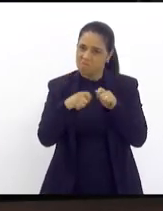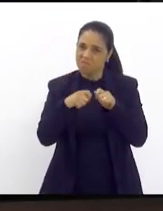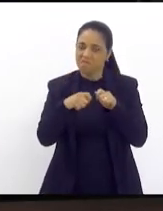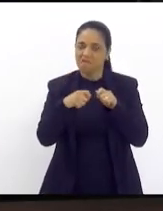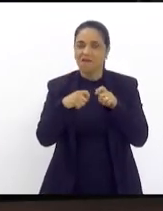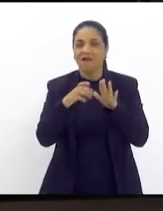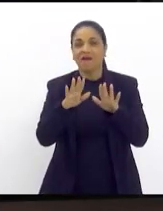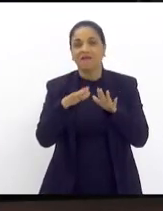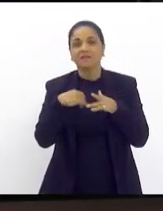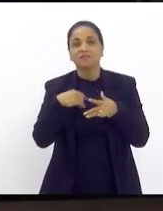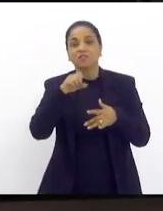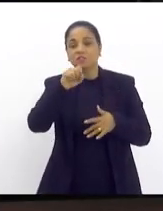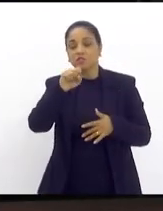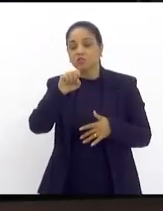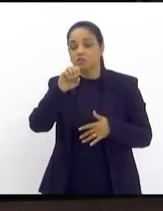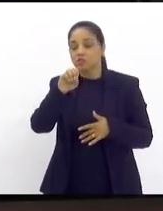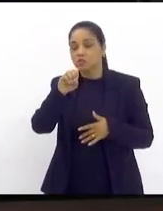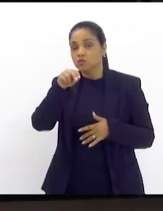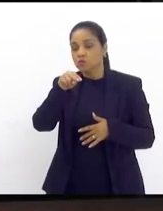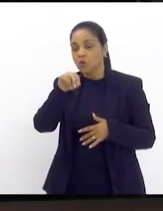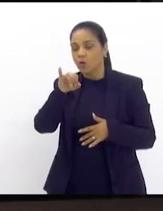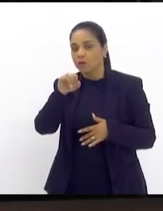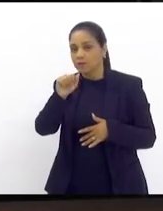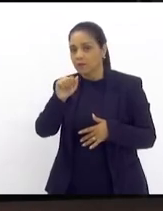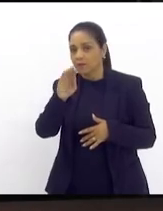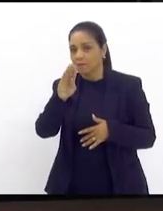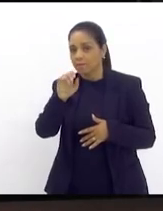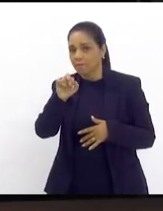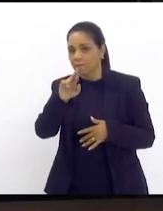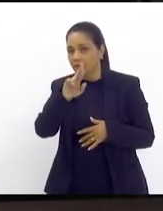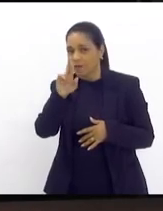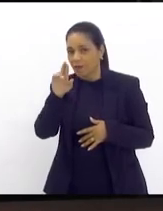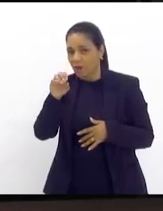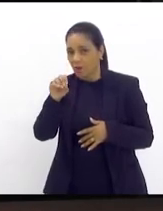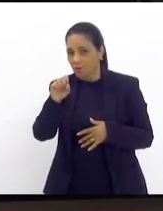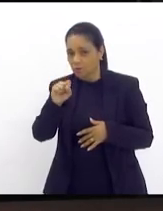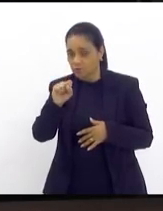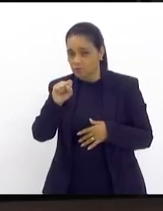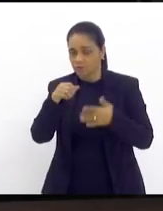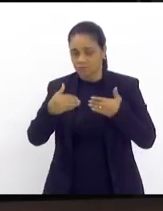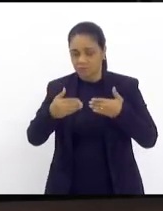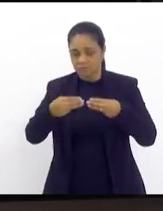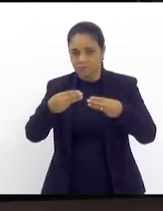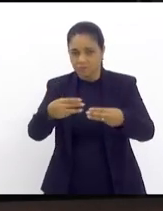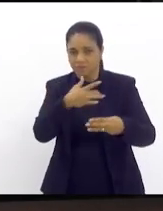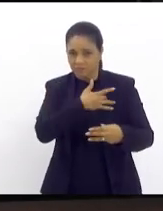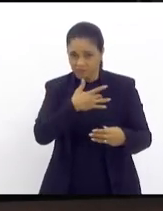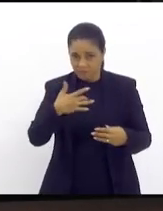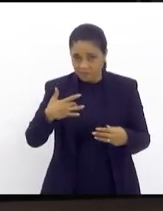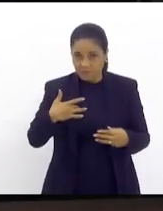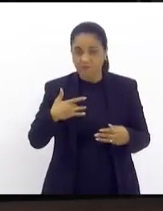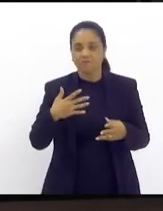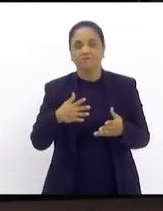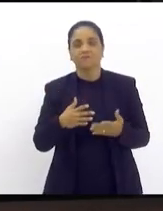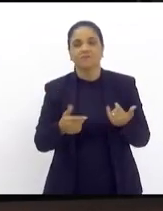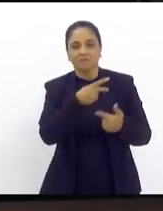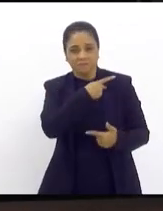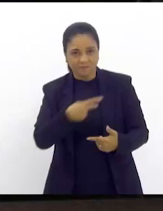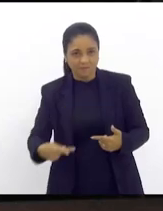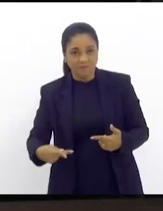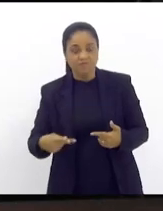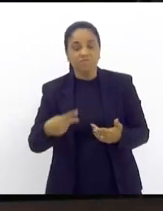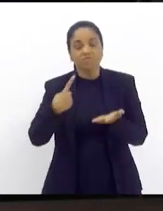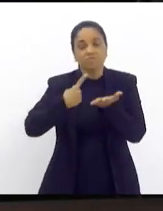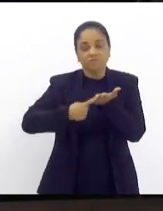a senhora Sônia Barros onde ouvimos toda a pretensão e compromisso da senhora